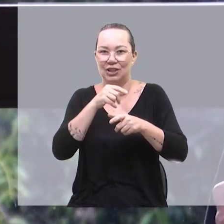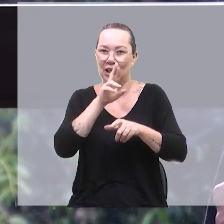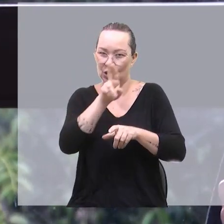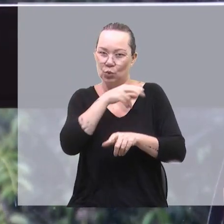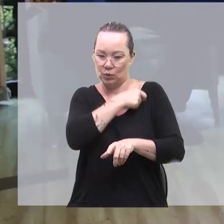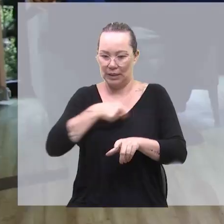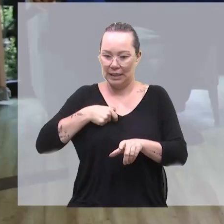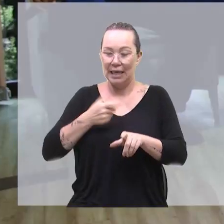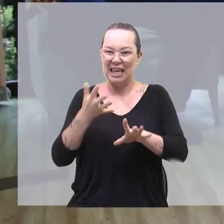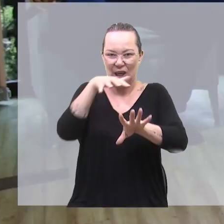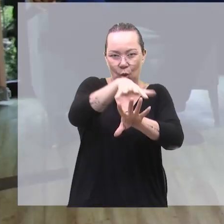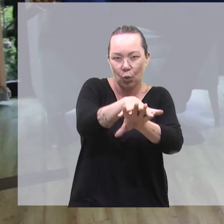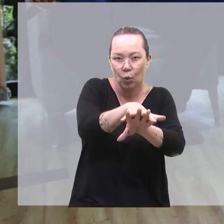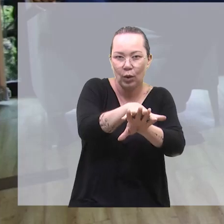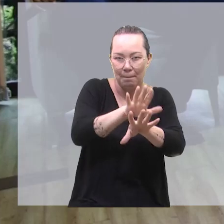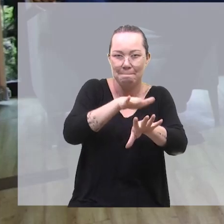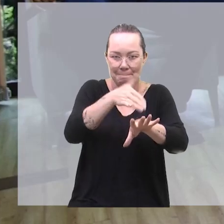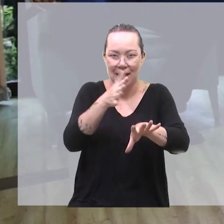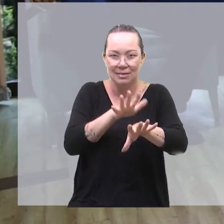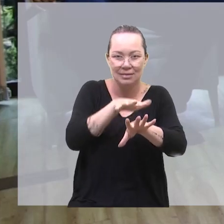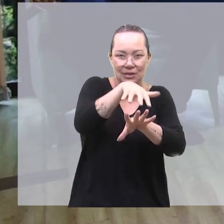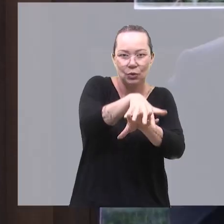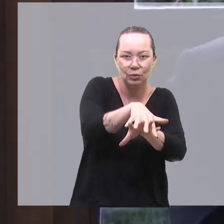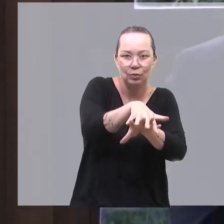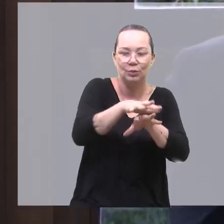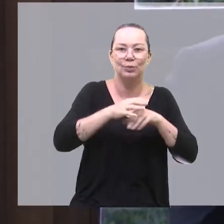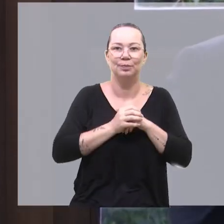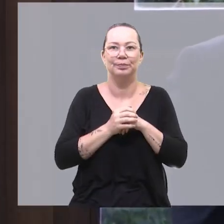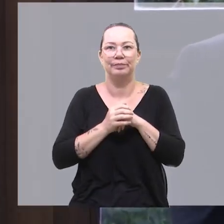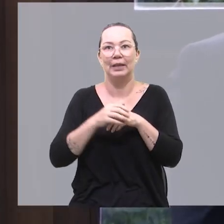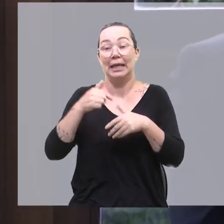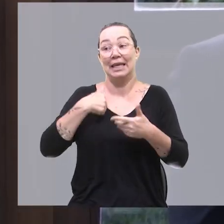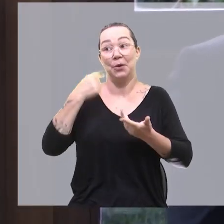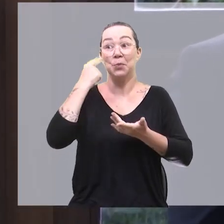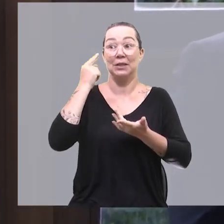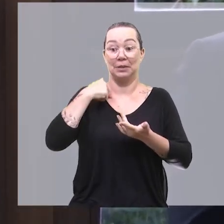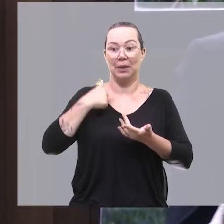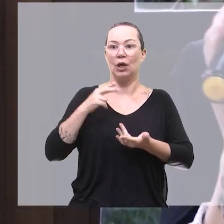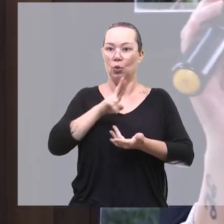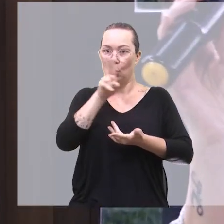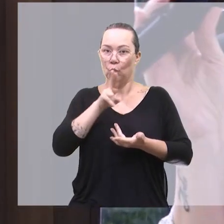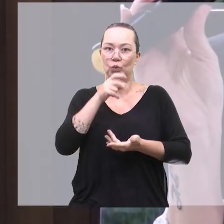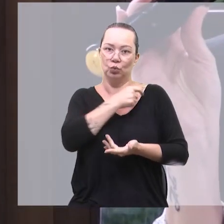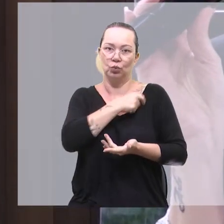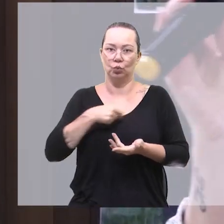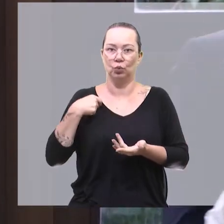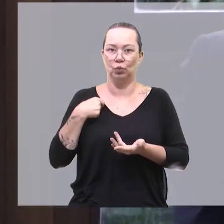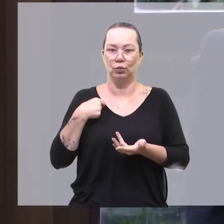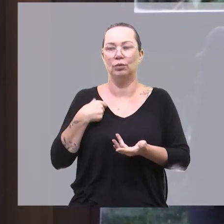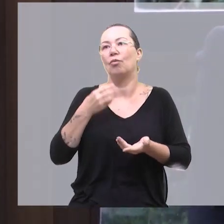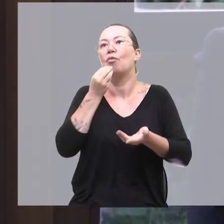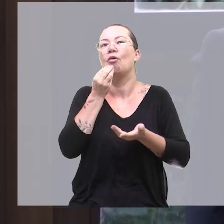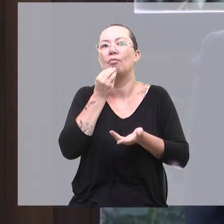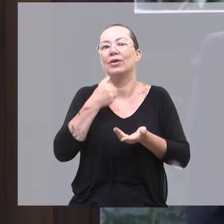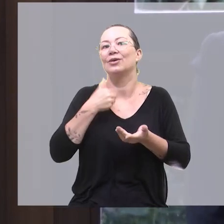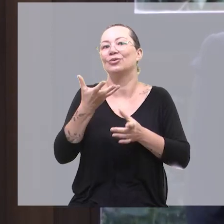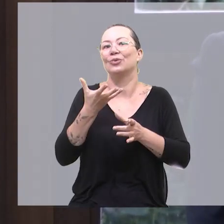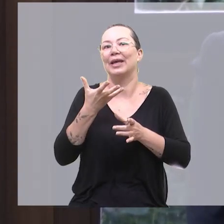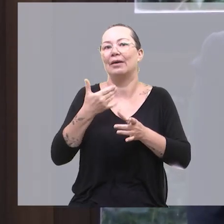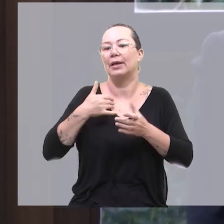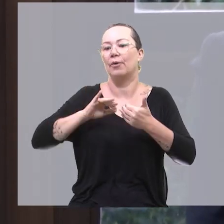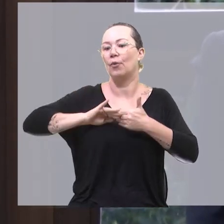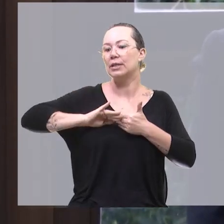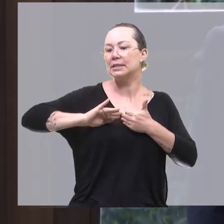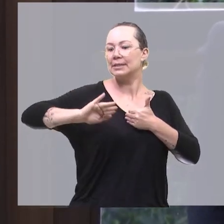que separa, essa é a minha pergunta. Eu entendo, aí eu estou pensando aqui como usuária do cordão, né? Que, claro, a gente não quer